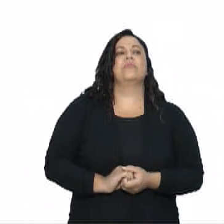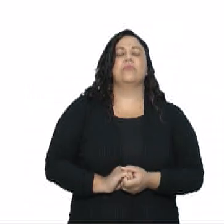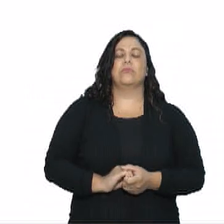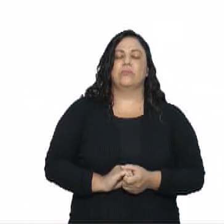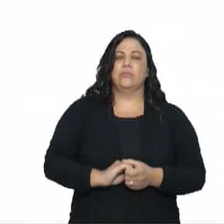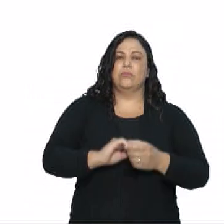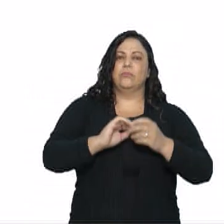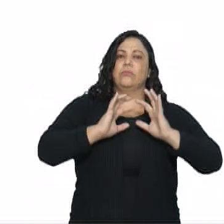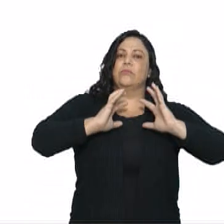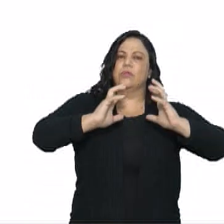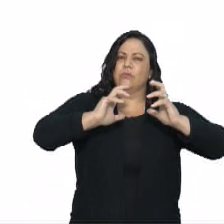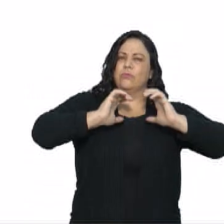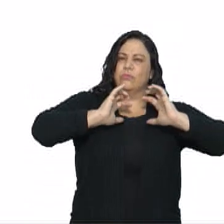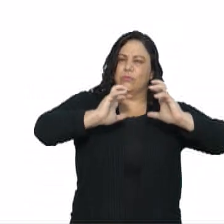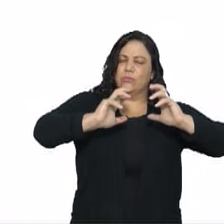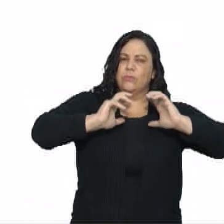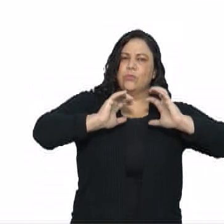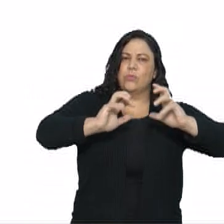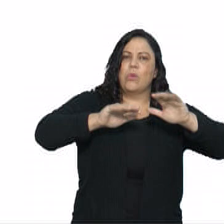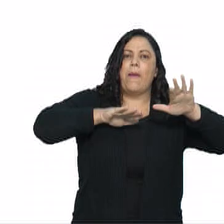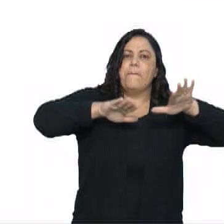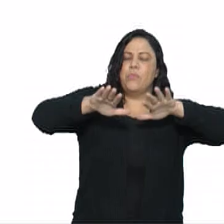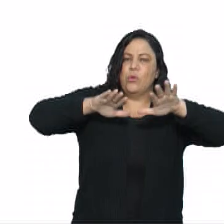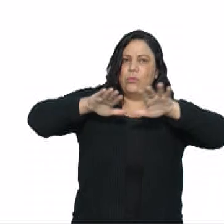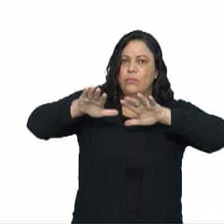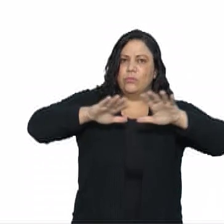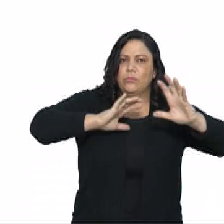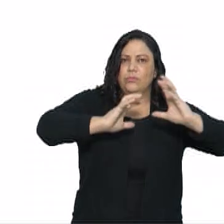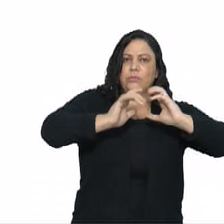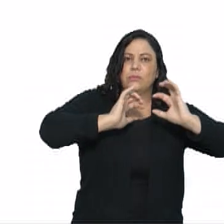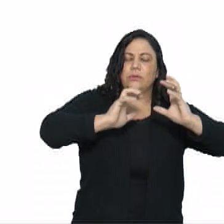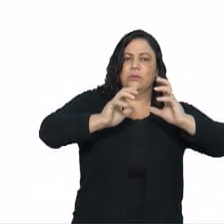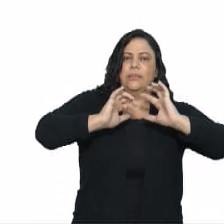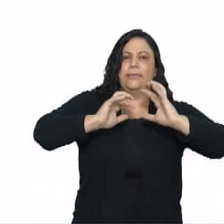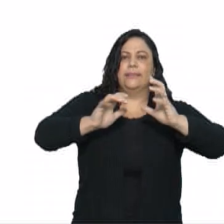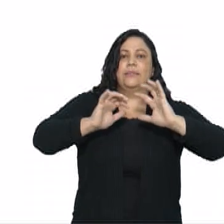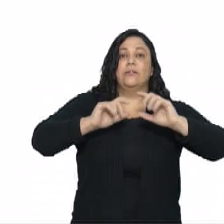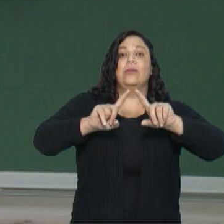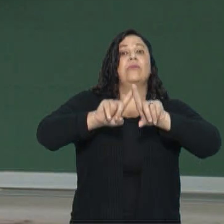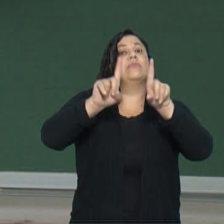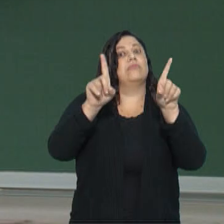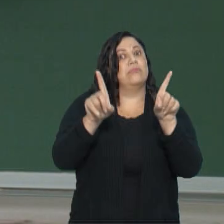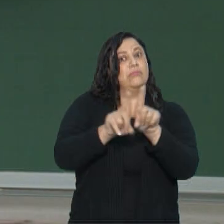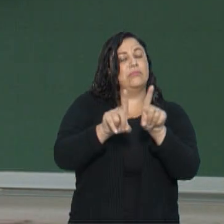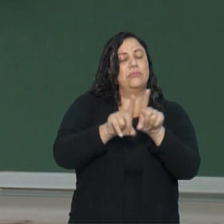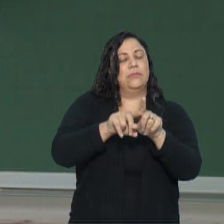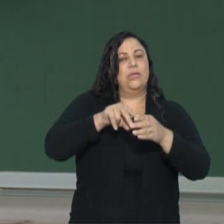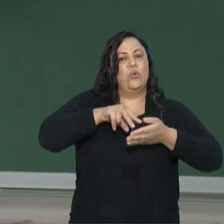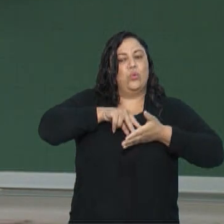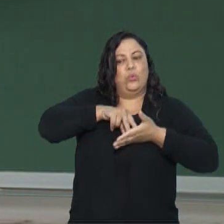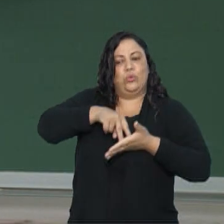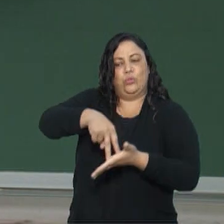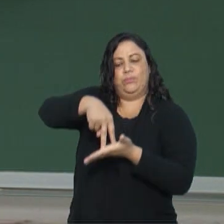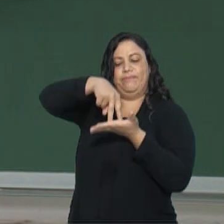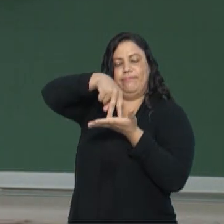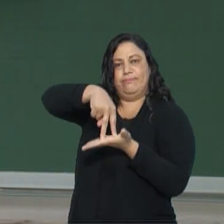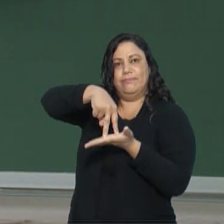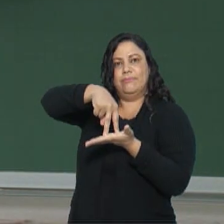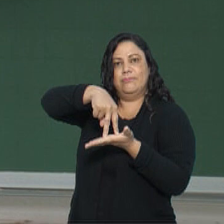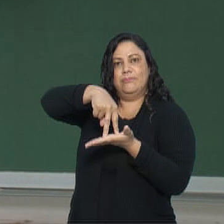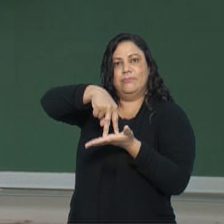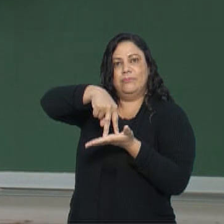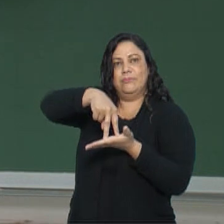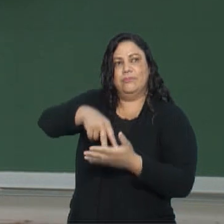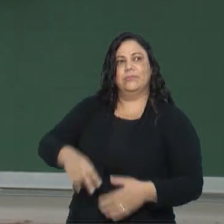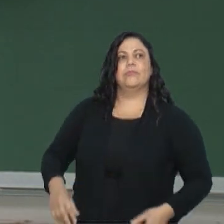Os movimentos precisos do nosso corpo, além de manter o nosso equilíbrio, a nossa postura. Então,